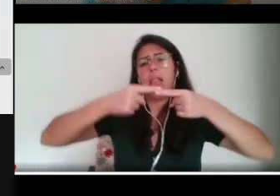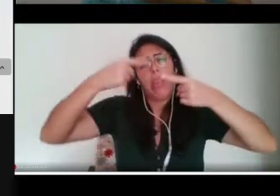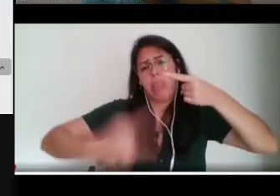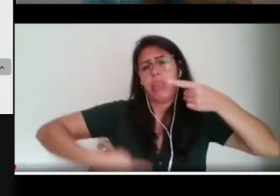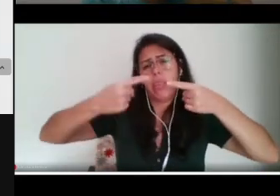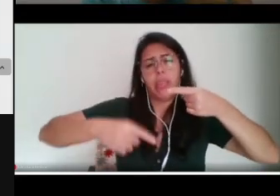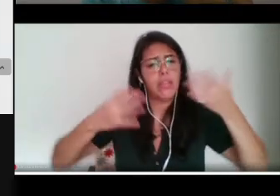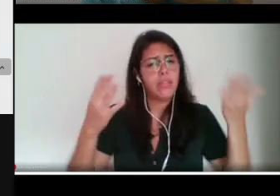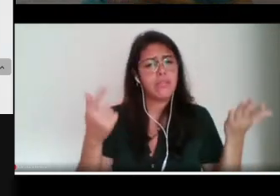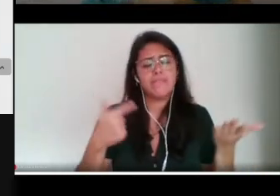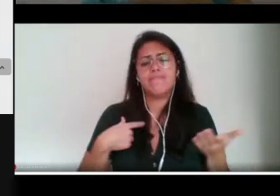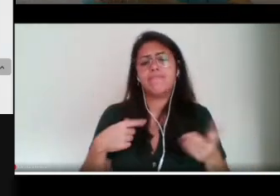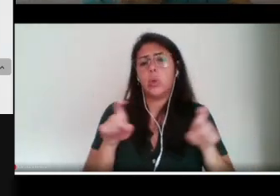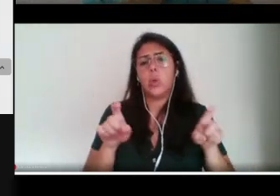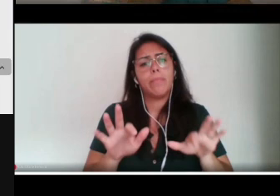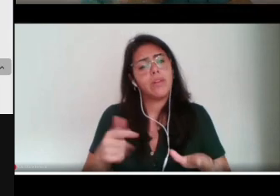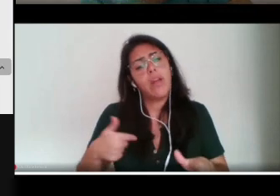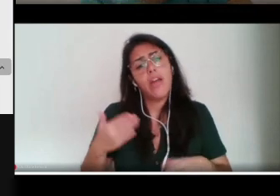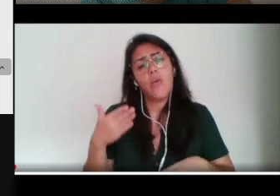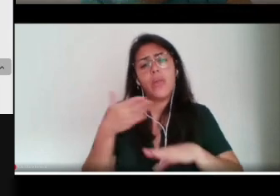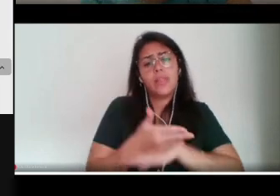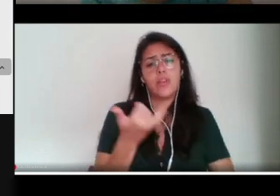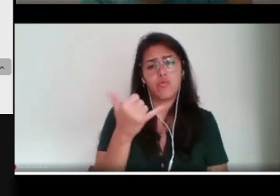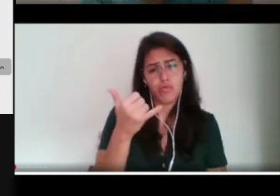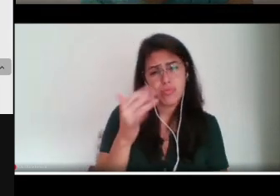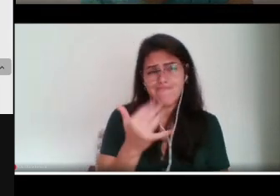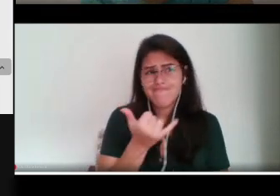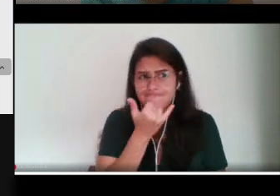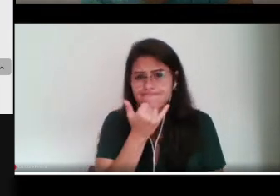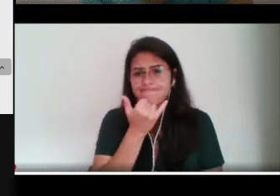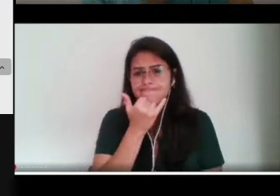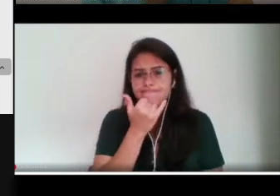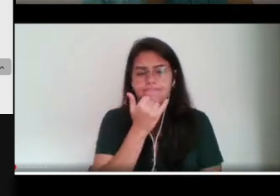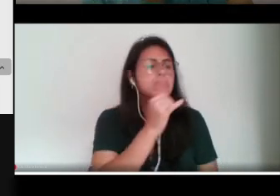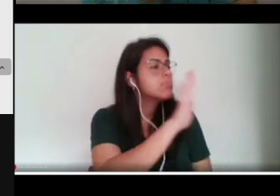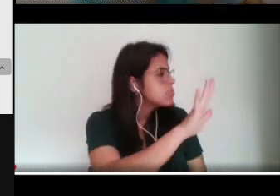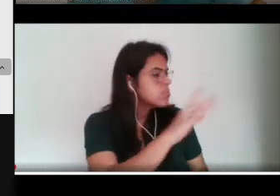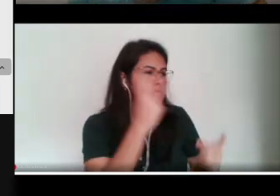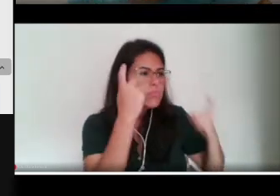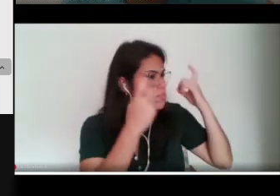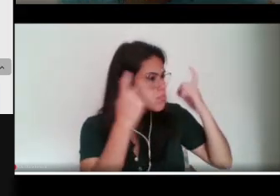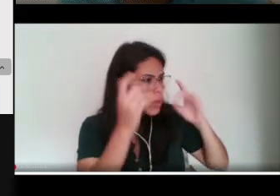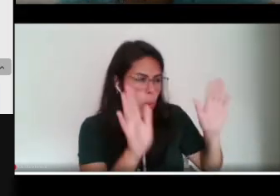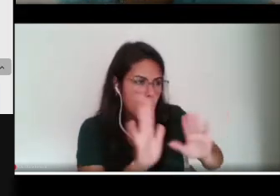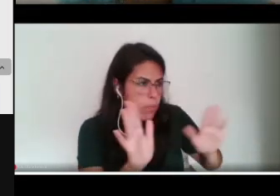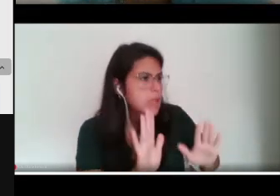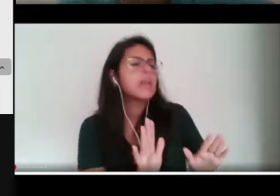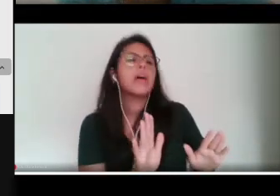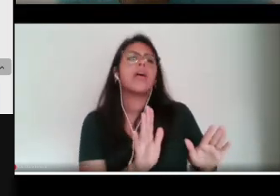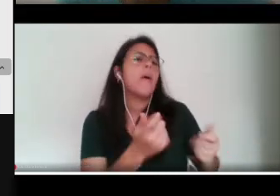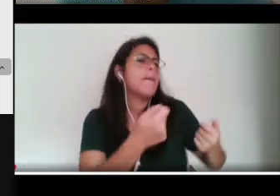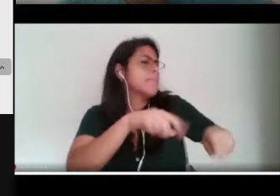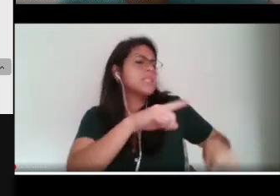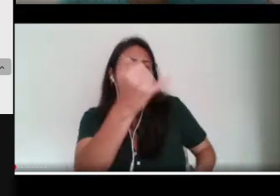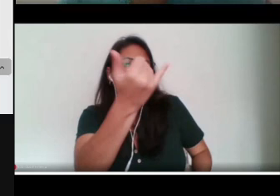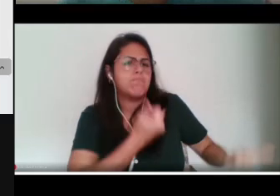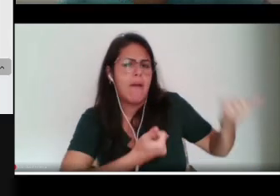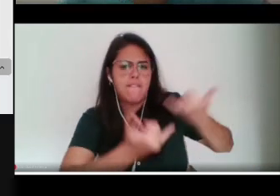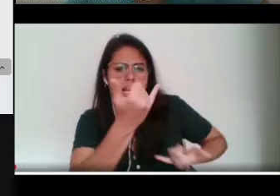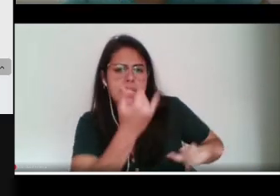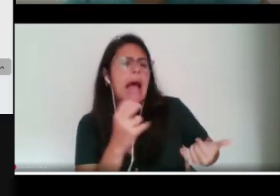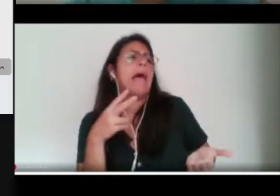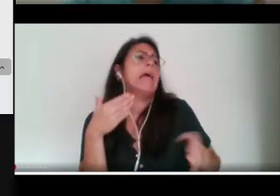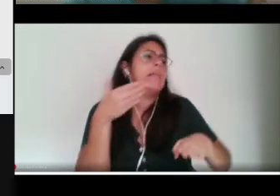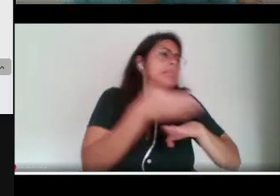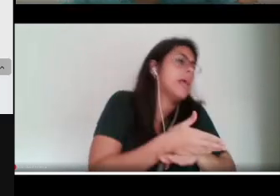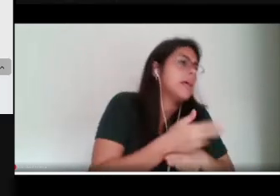precisa ficar me falando que entrou, que saiu, porque eu não consigo, às vezes, nem ver quem entrou e quem saiu. Não